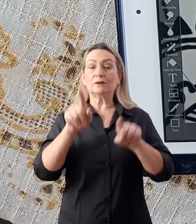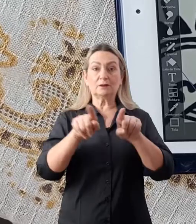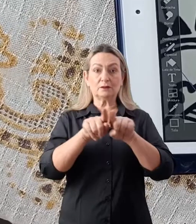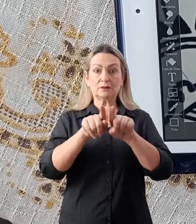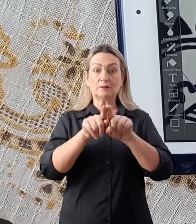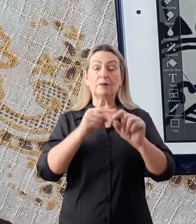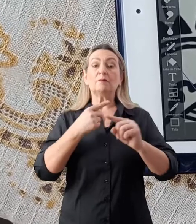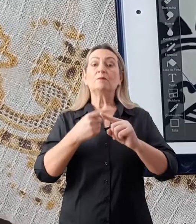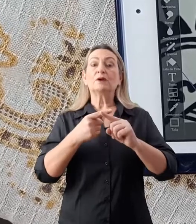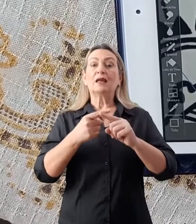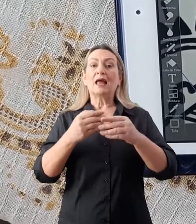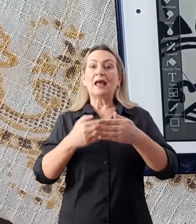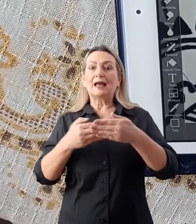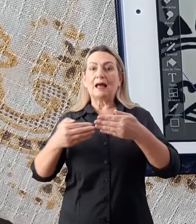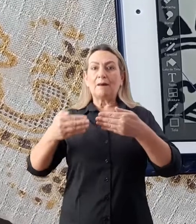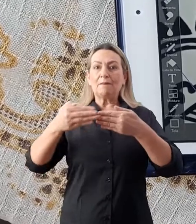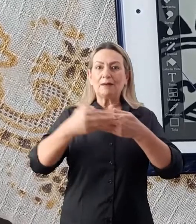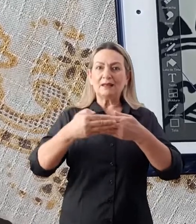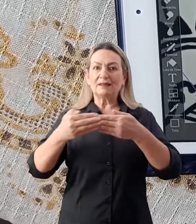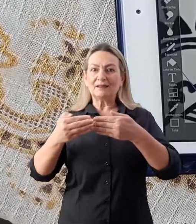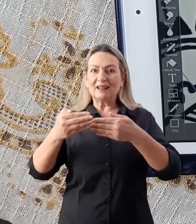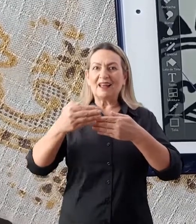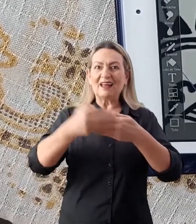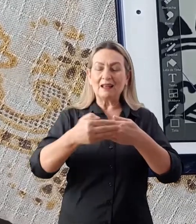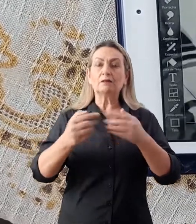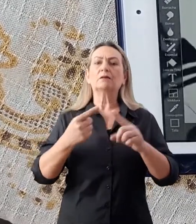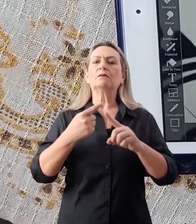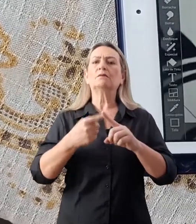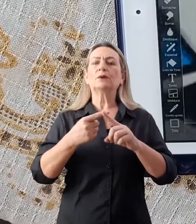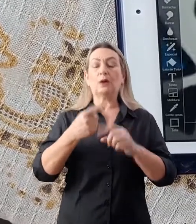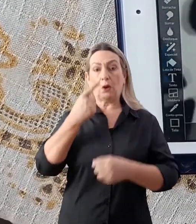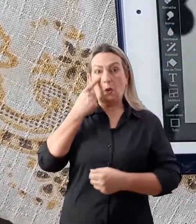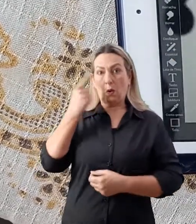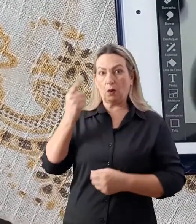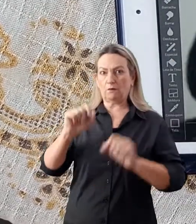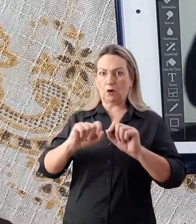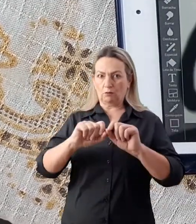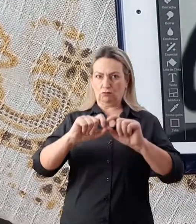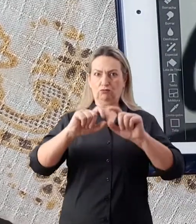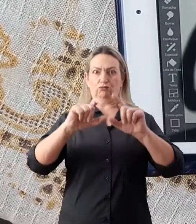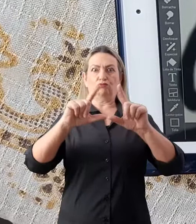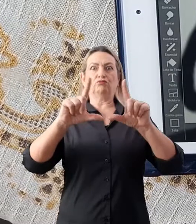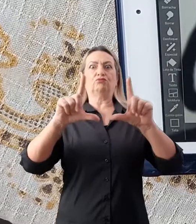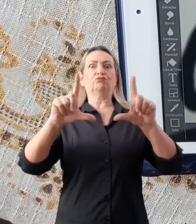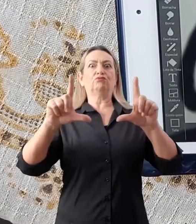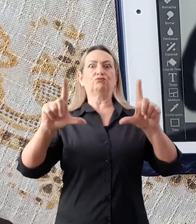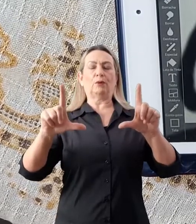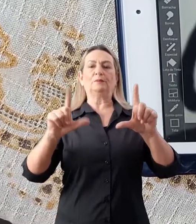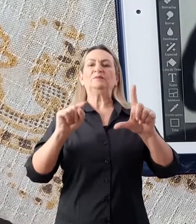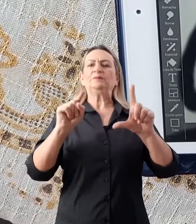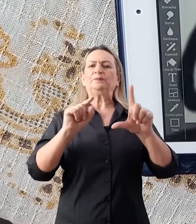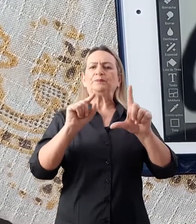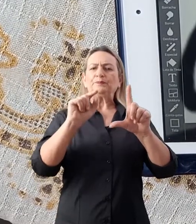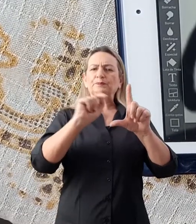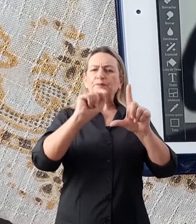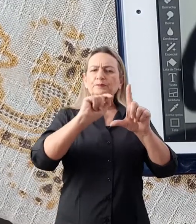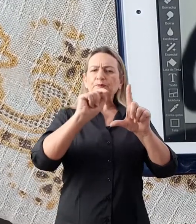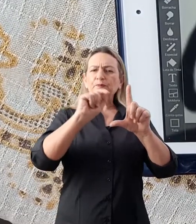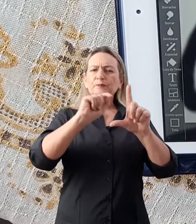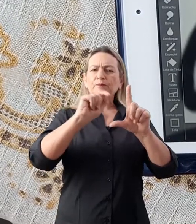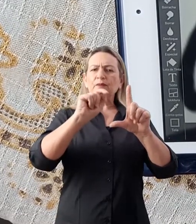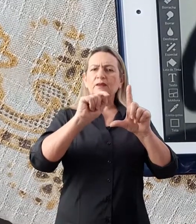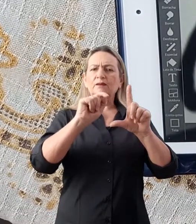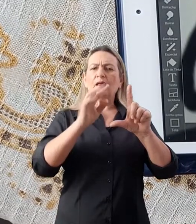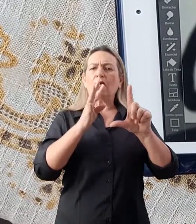Por que é interessante colocar a camada por baixo? Porque vamos colocar aqui com bastante zoom, eu estou pintando aqui. Se